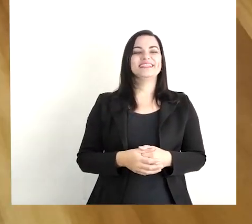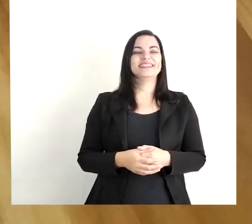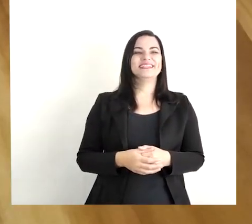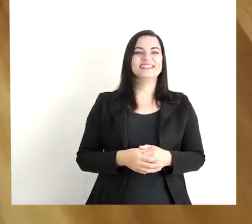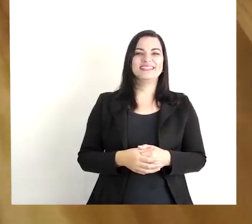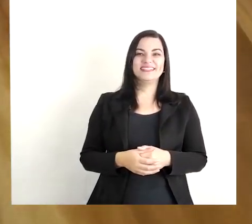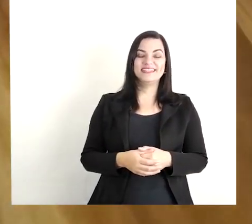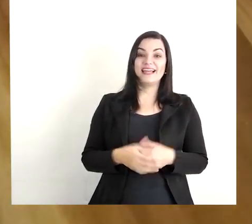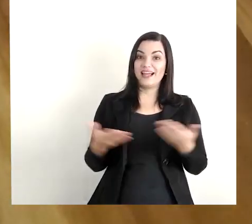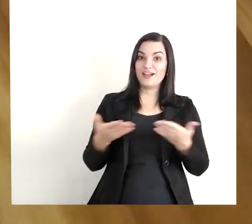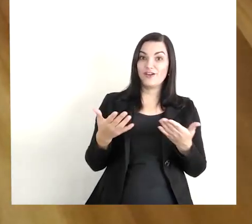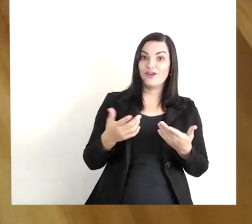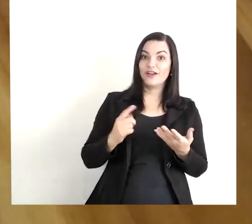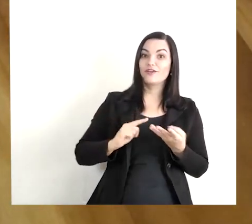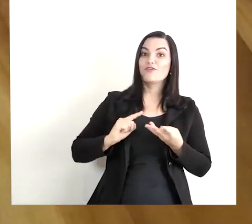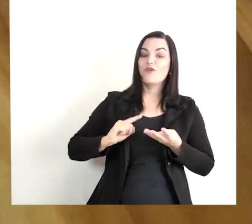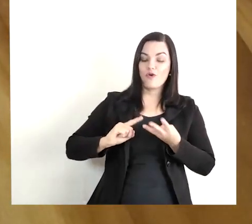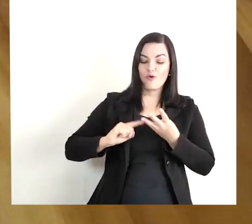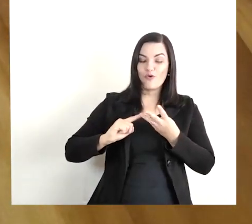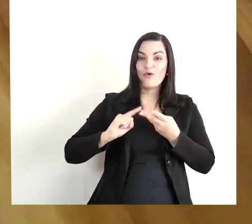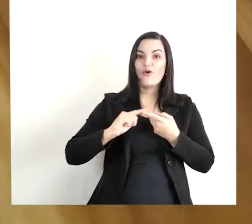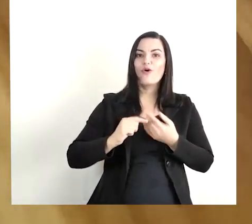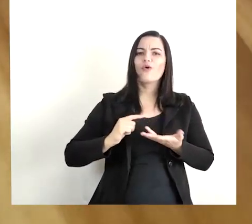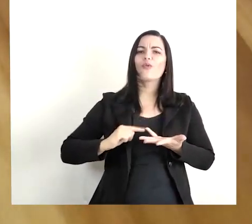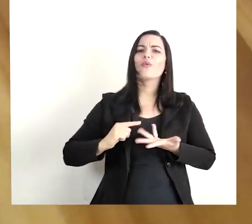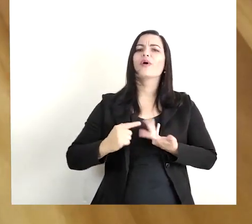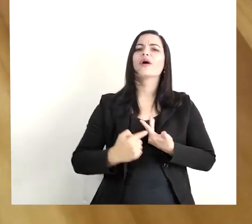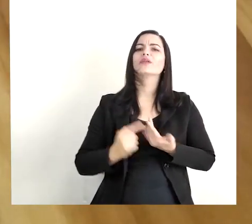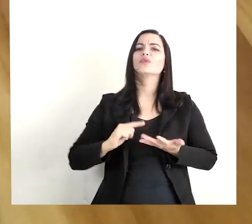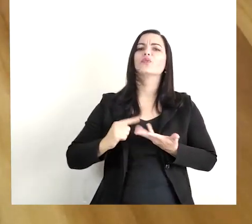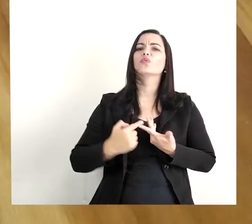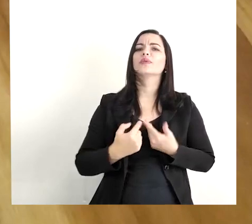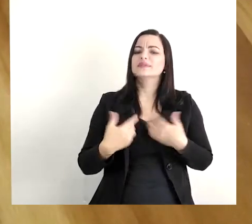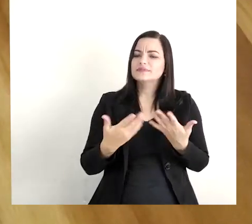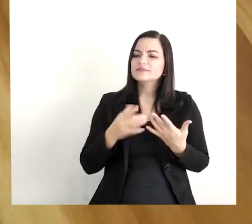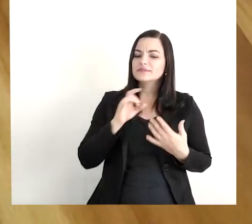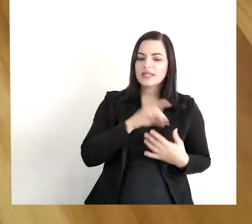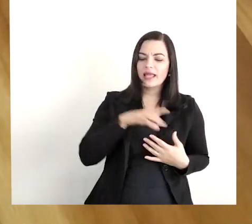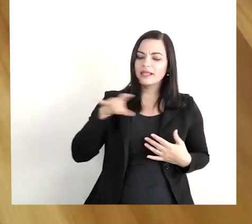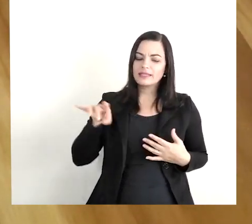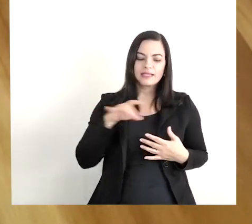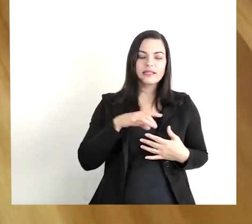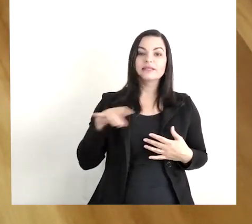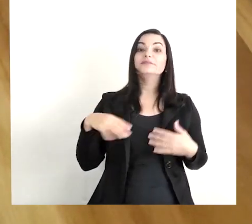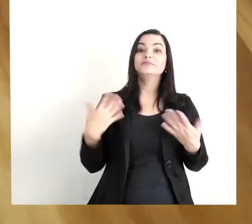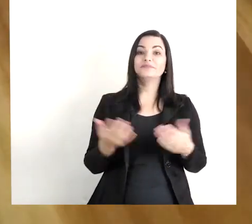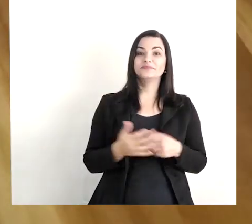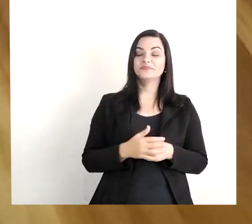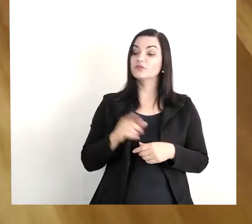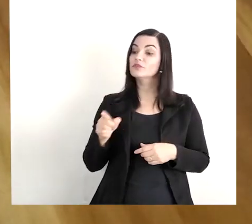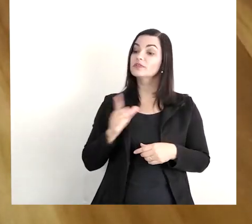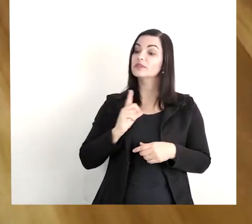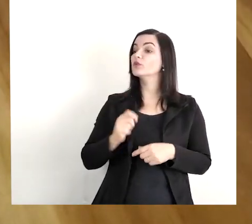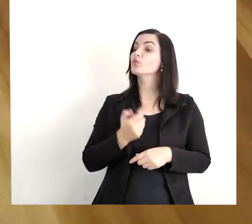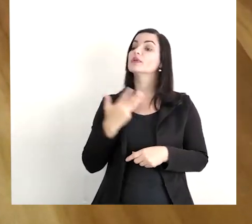Vamos contar quantos pares cada uma de nós tem? Quantos pares você tem?